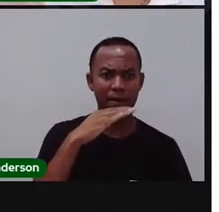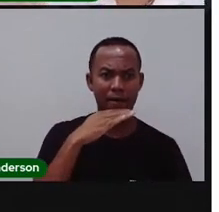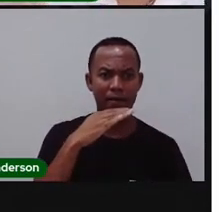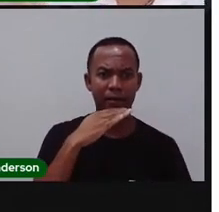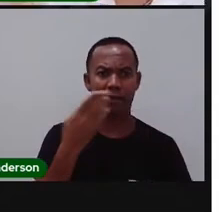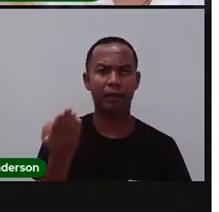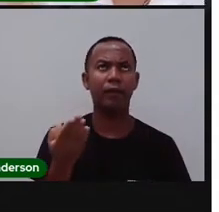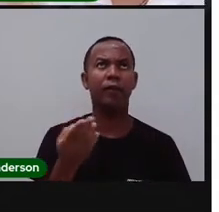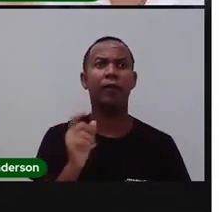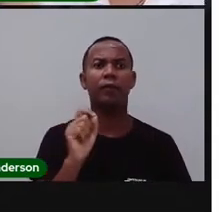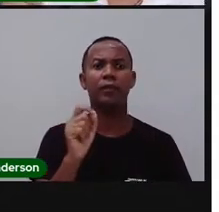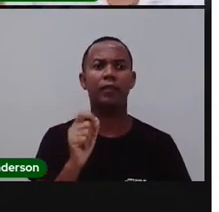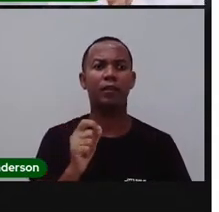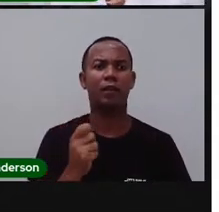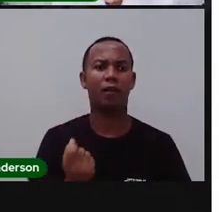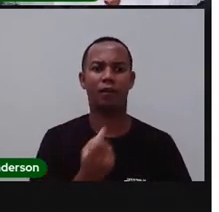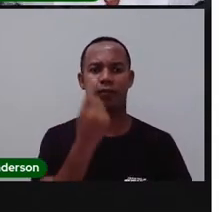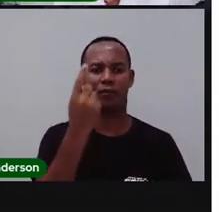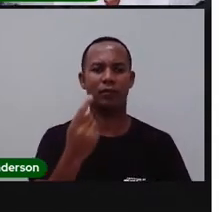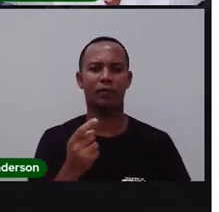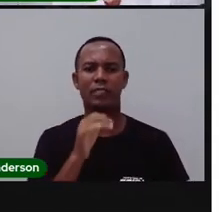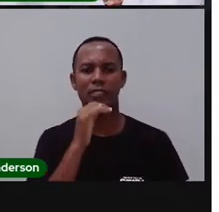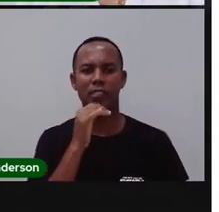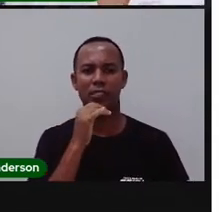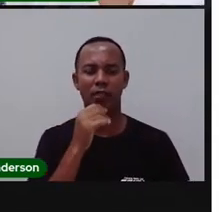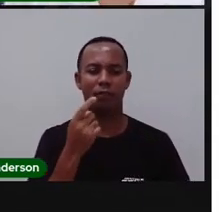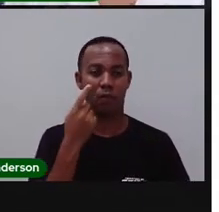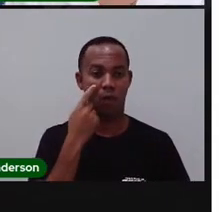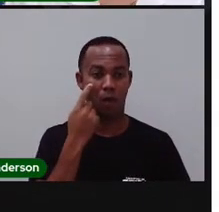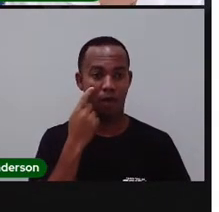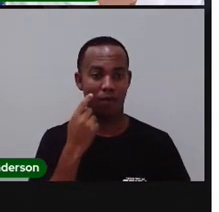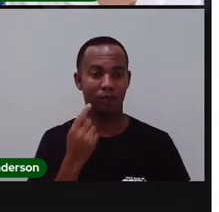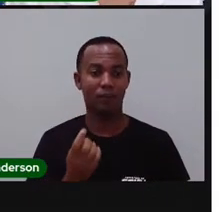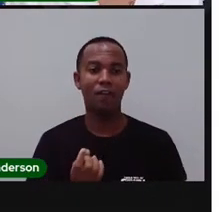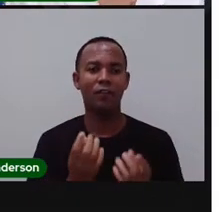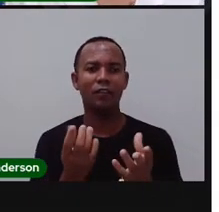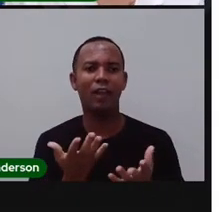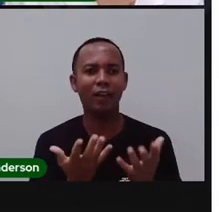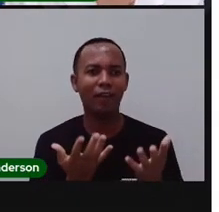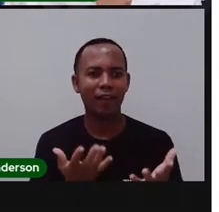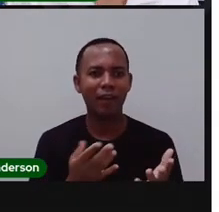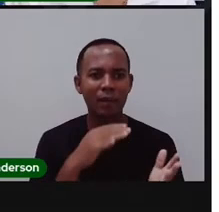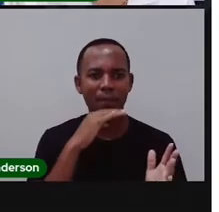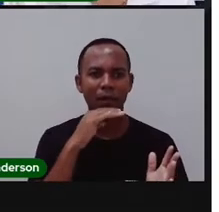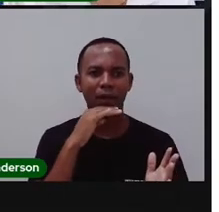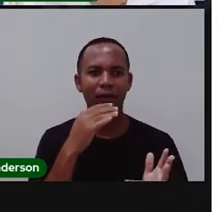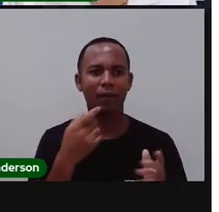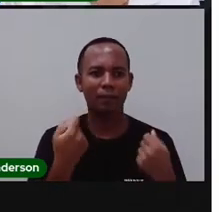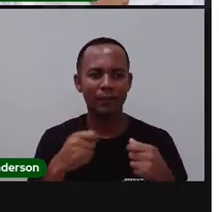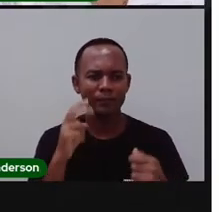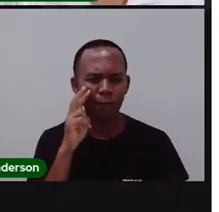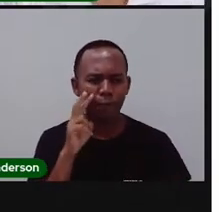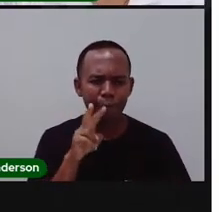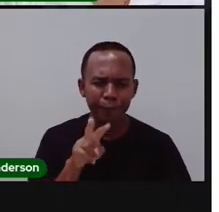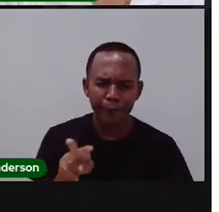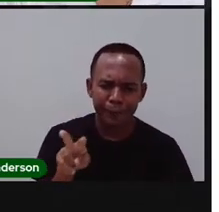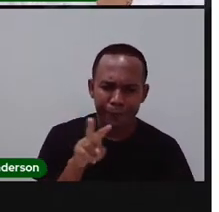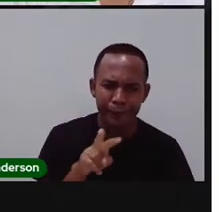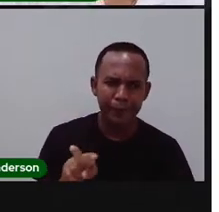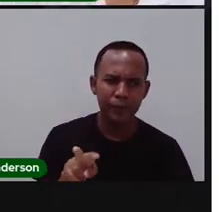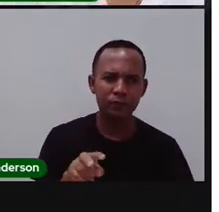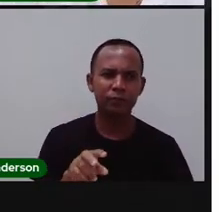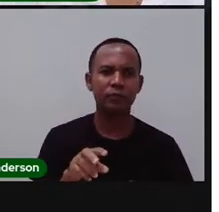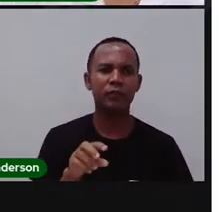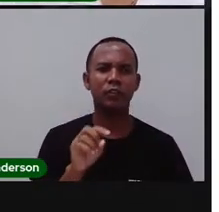aqui para Anderson, né? No caso aqui, Anderson aqui embaixo hoje. E aí, Anderson precisa atualizar. Eu não posso só dizer para